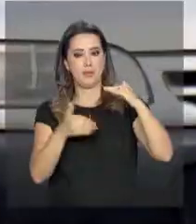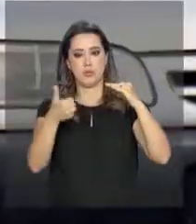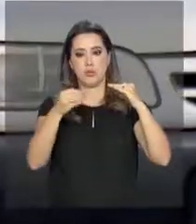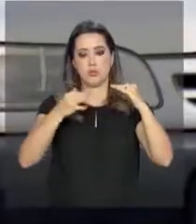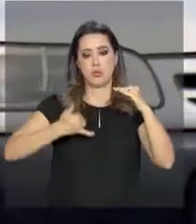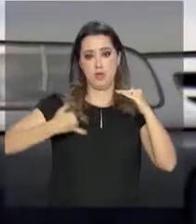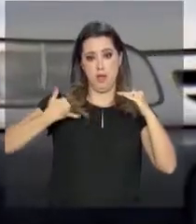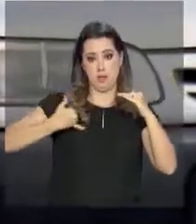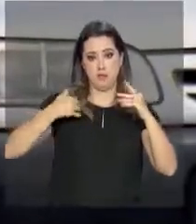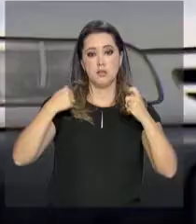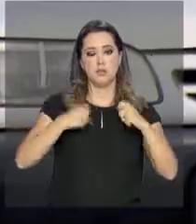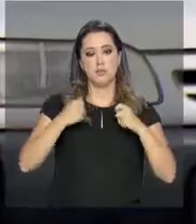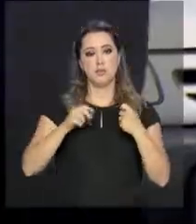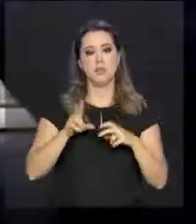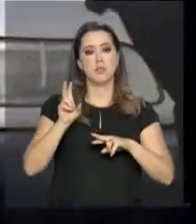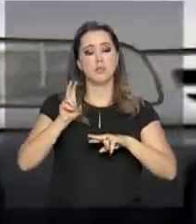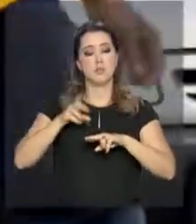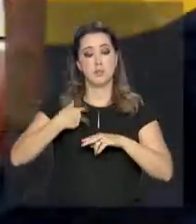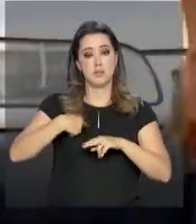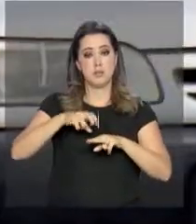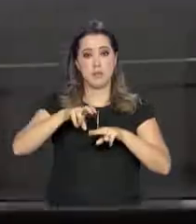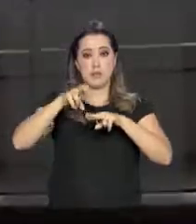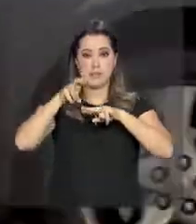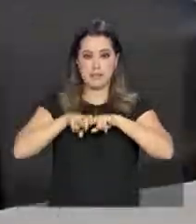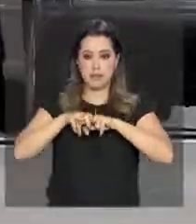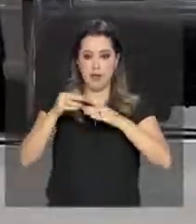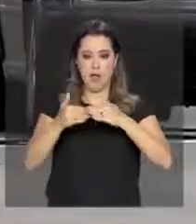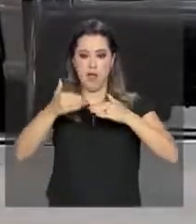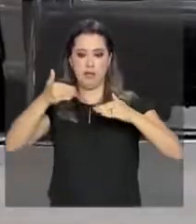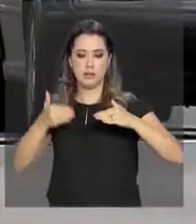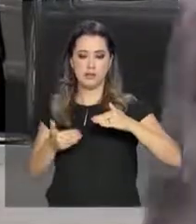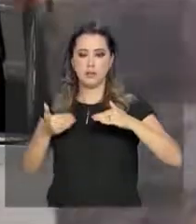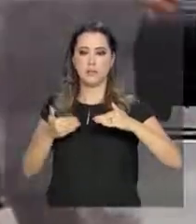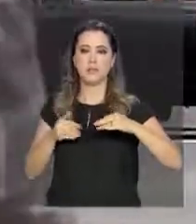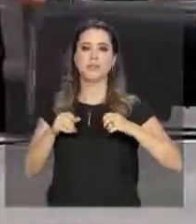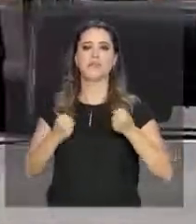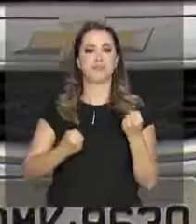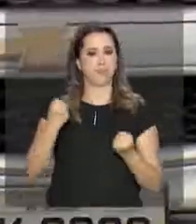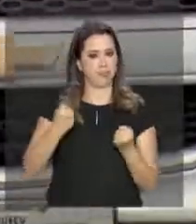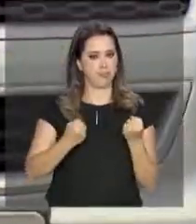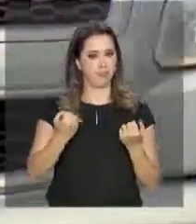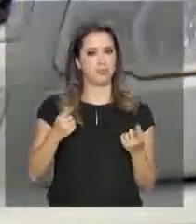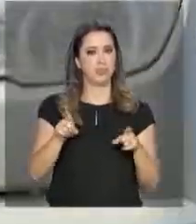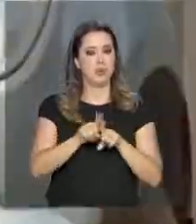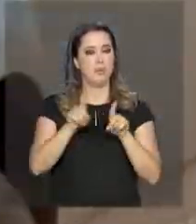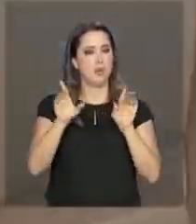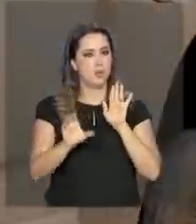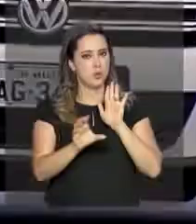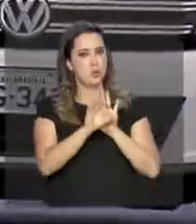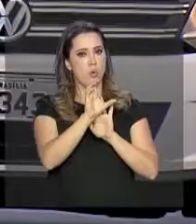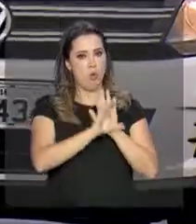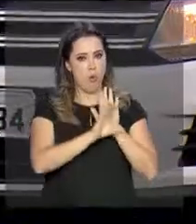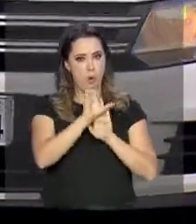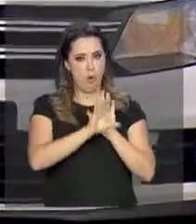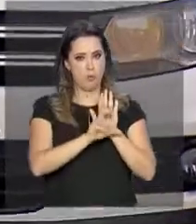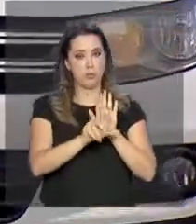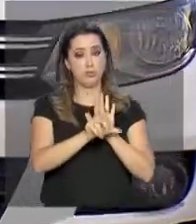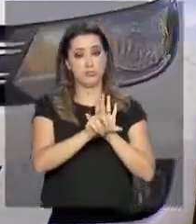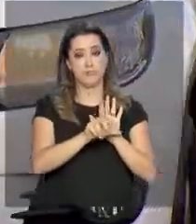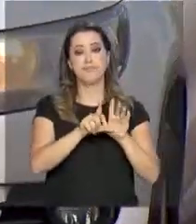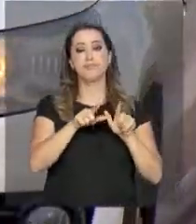sejam transportadas no banco traseiro do carro mas o código brasileiro de trânsito já tem 20 anos que vem sendo